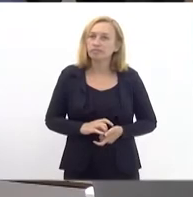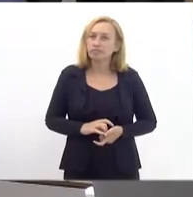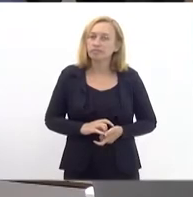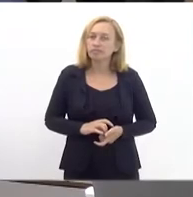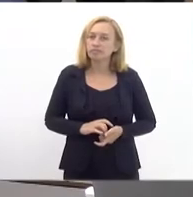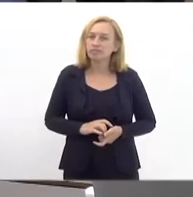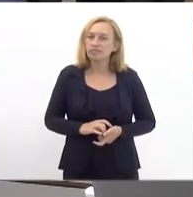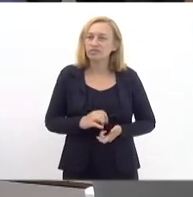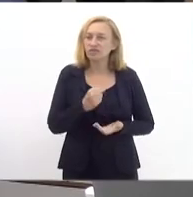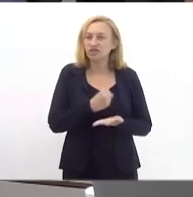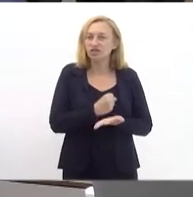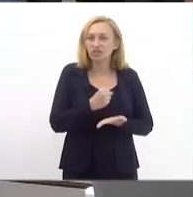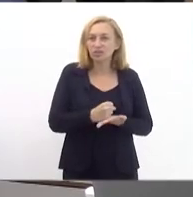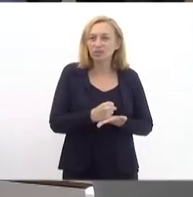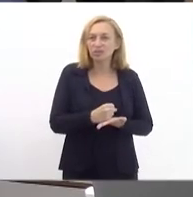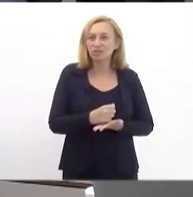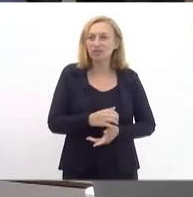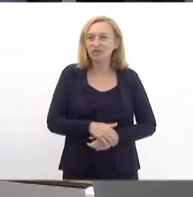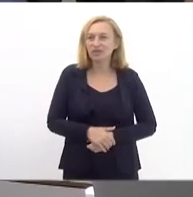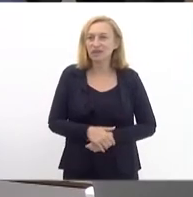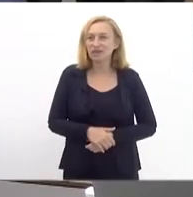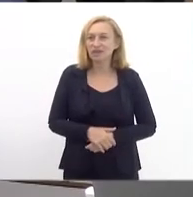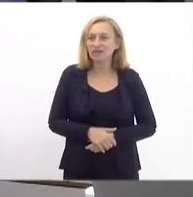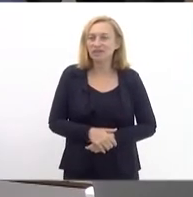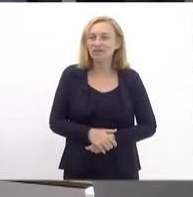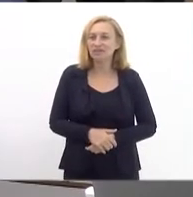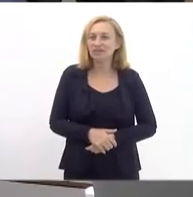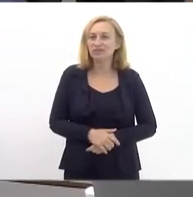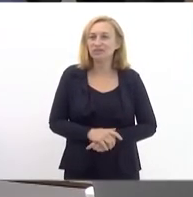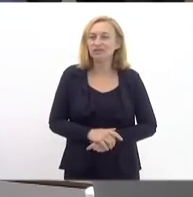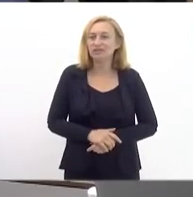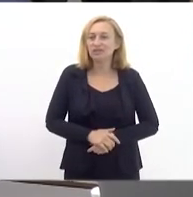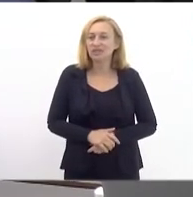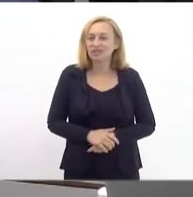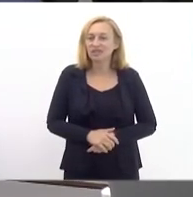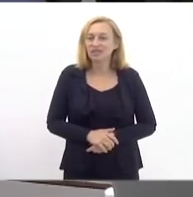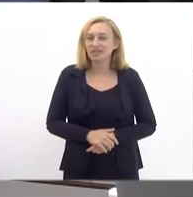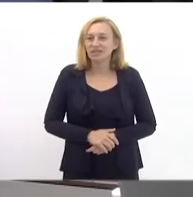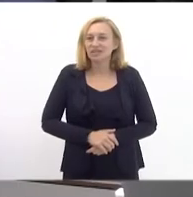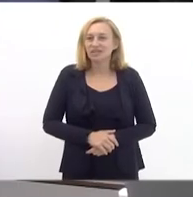o contrato ele funciona da seguinte maneira. Né? Tem um estabelecimento,